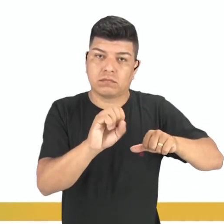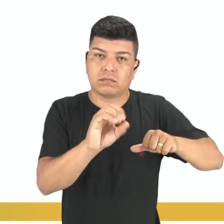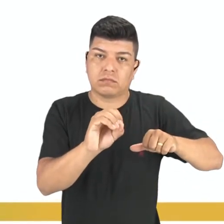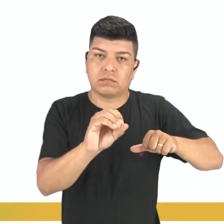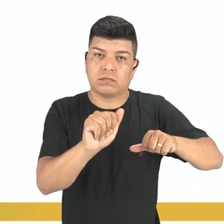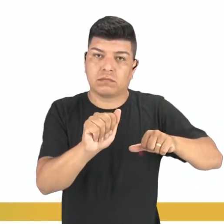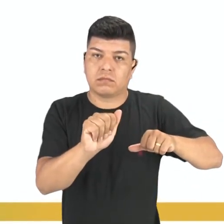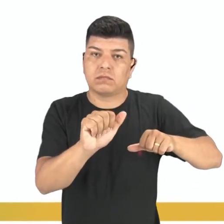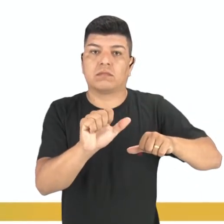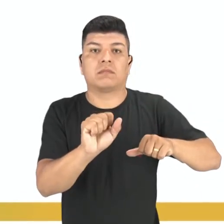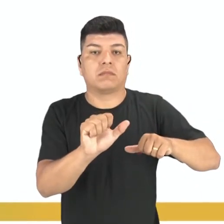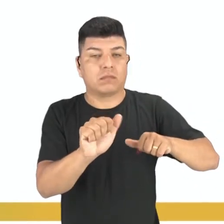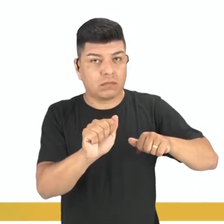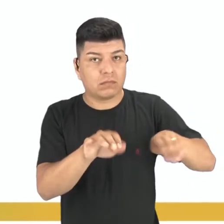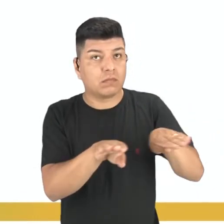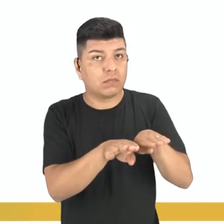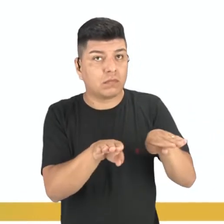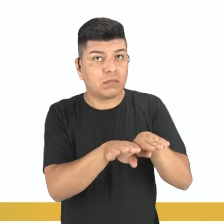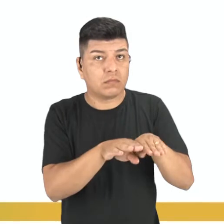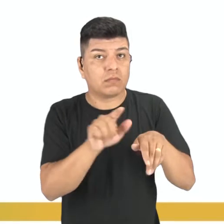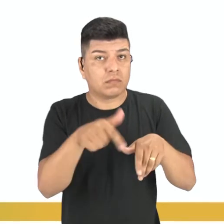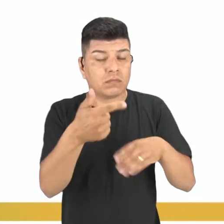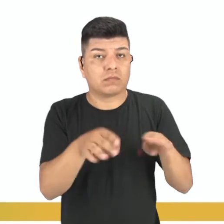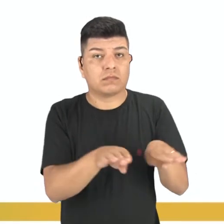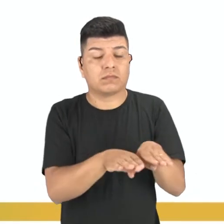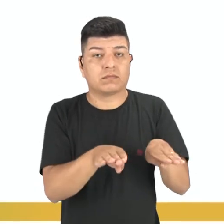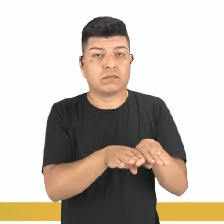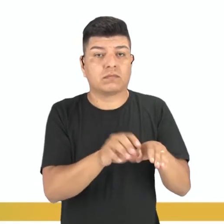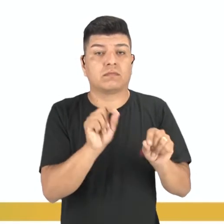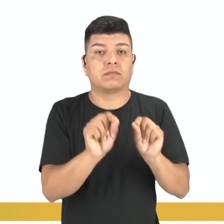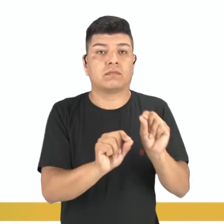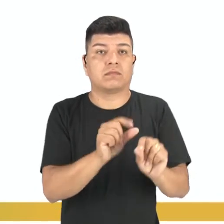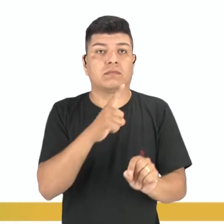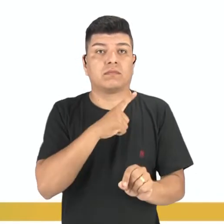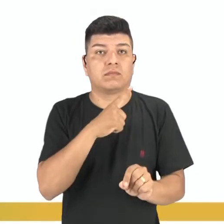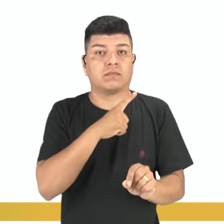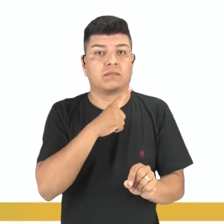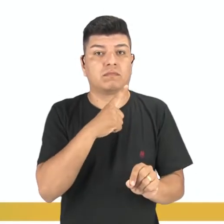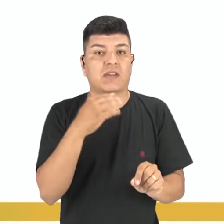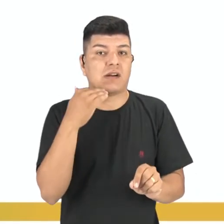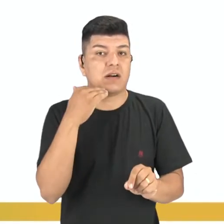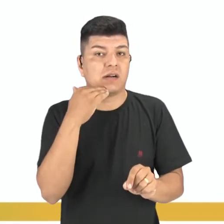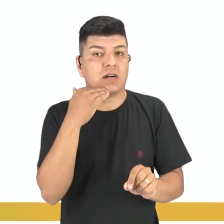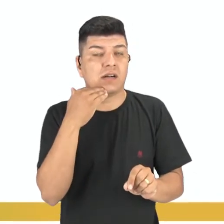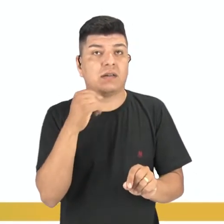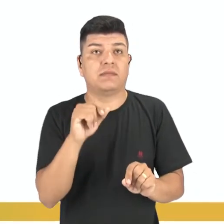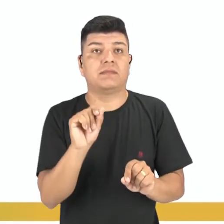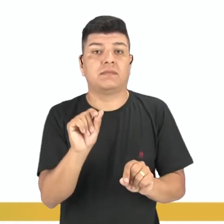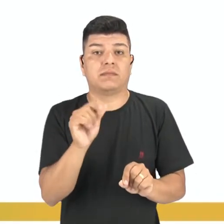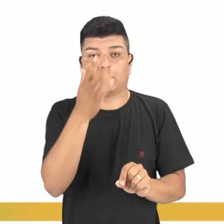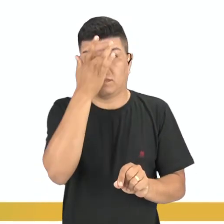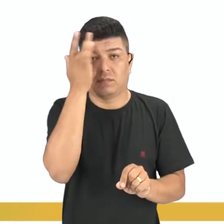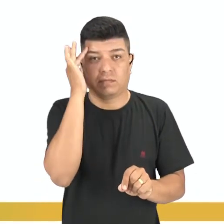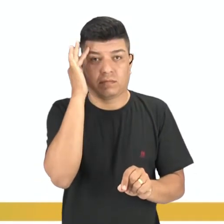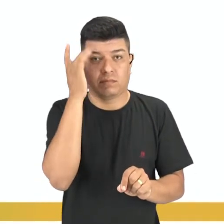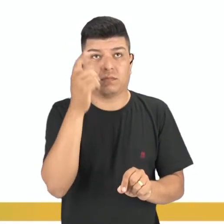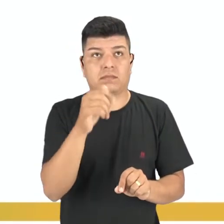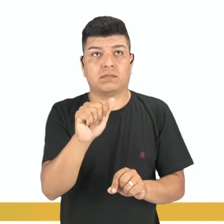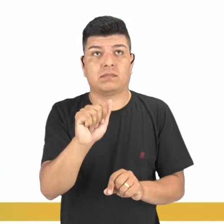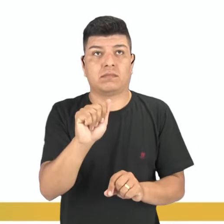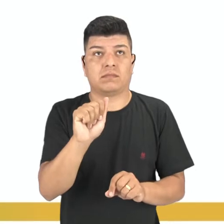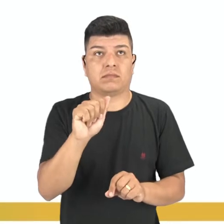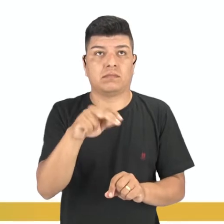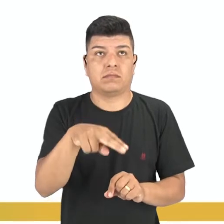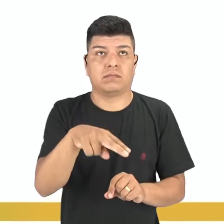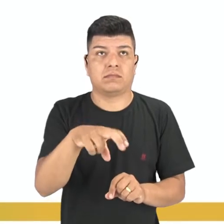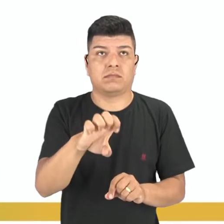e outras coisas associadas as hemácias elas acabam tendo um defeito e aí a pessoa não tem uma